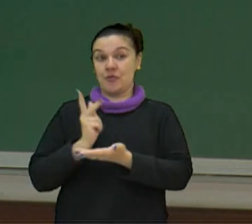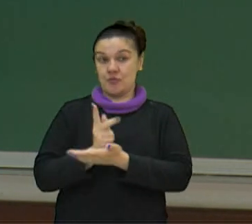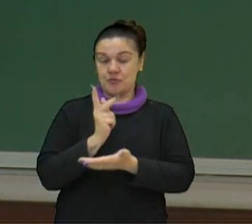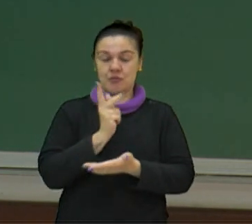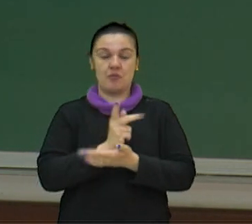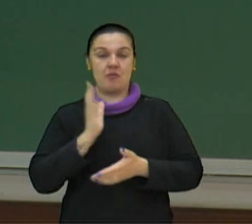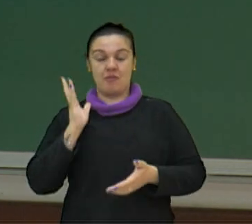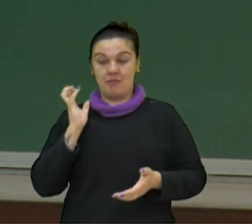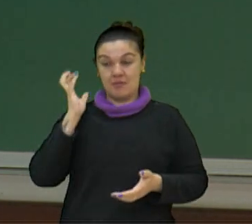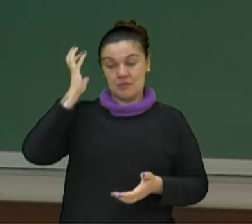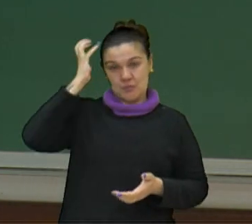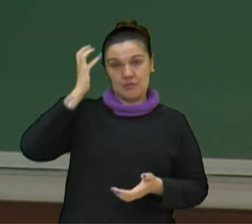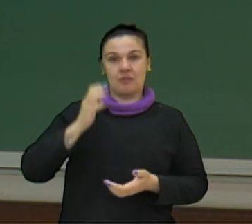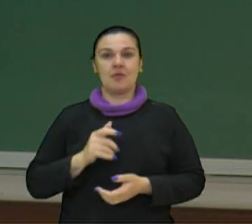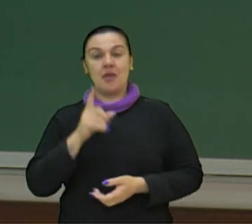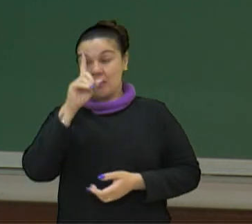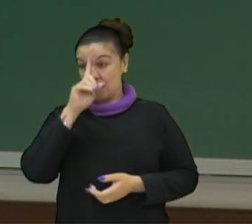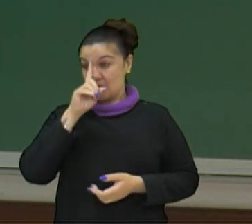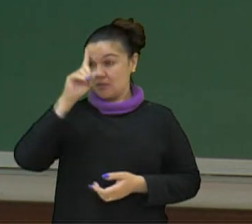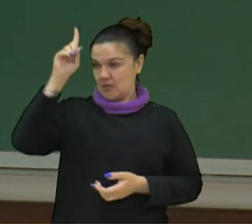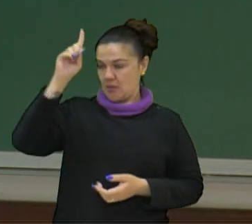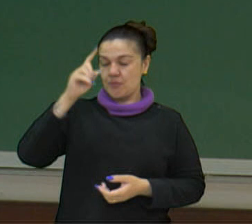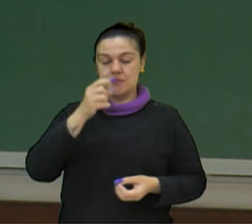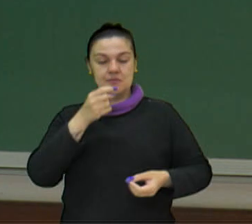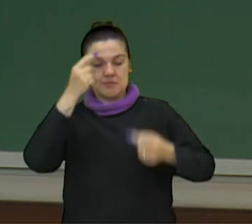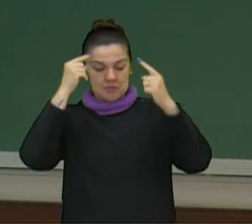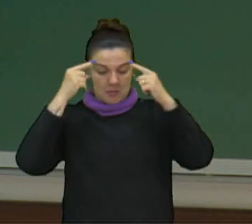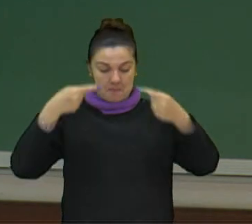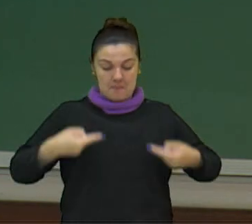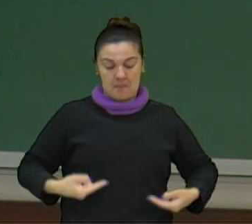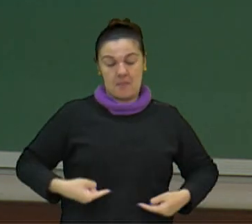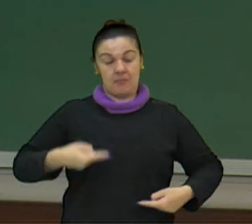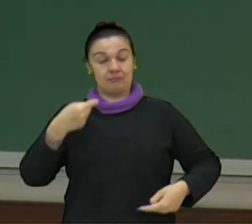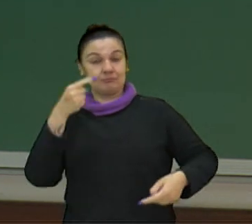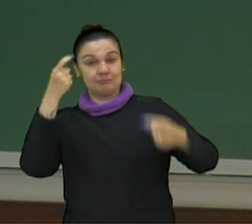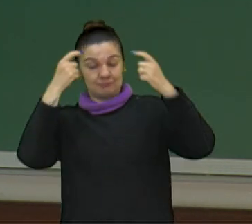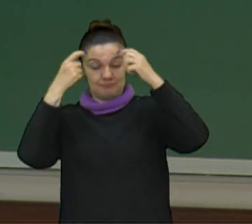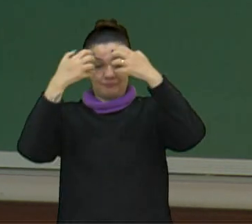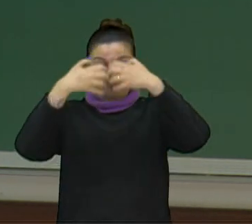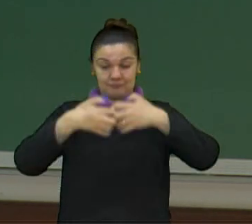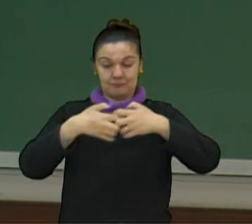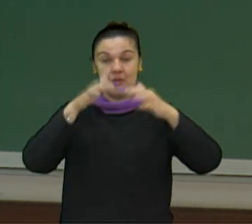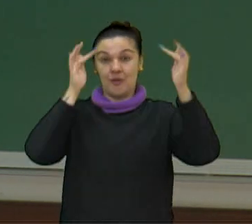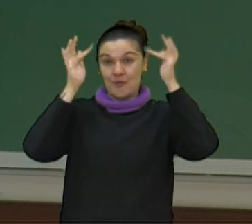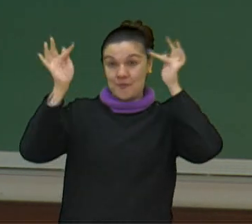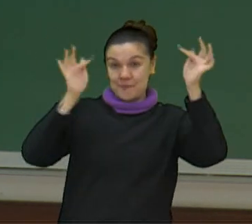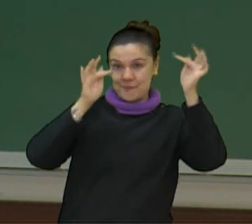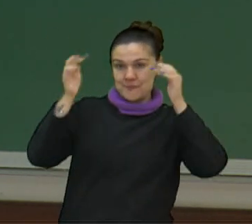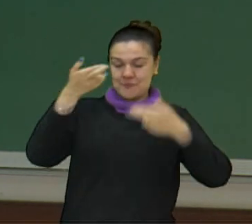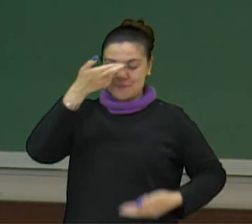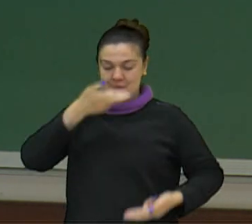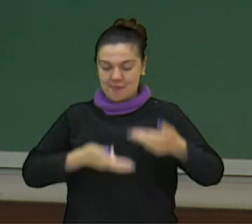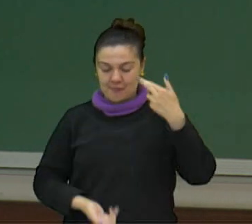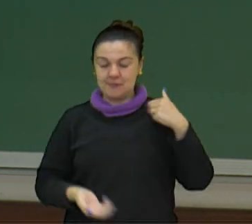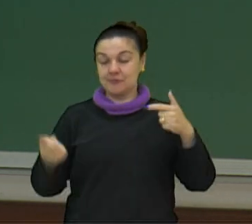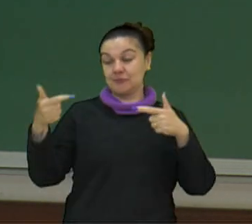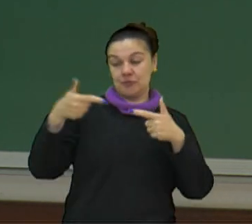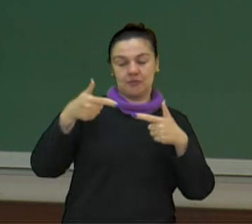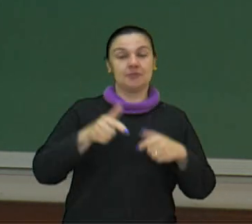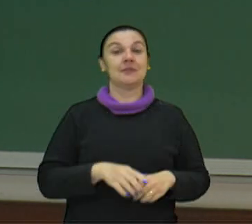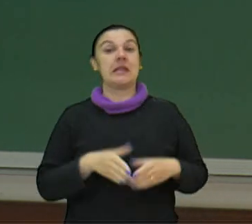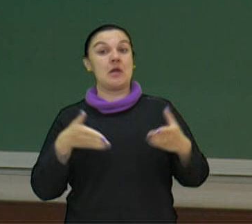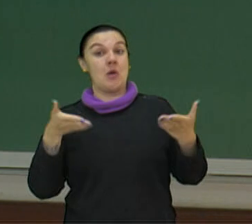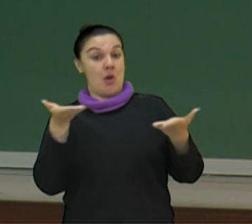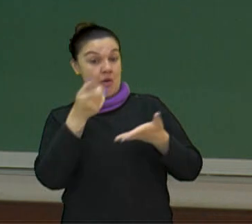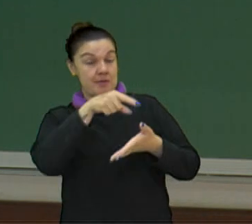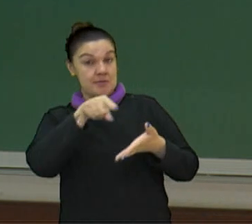Spinoza, Deus, Relação Mente, Corpo e Filosofia, parte 2. Então, a continuação da parte 1. Se você não viu a parte 1,